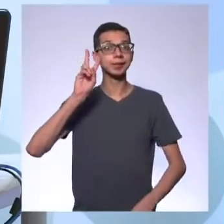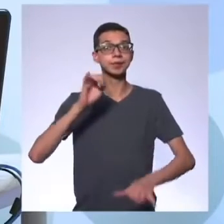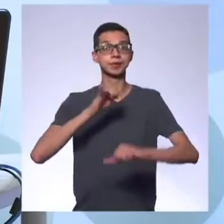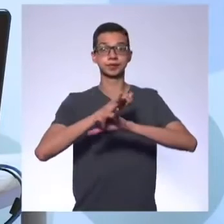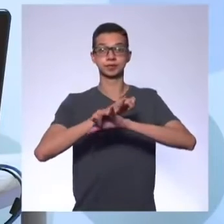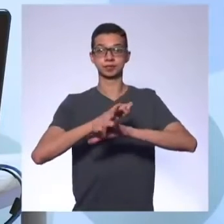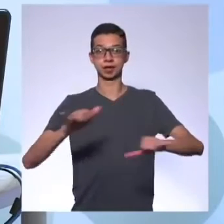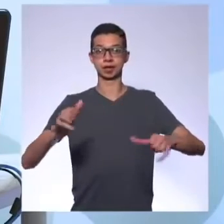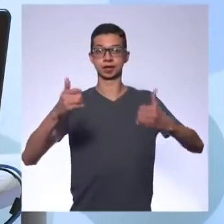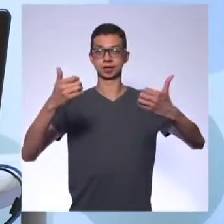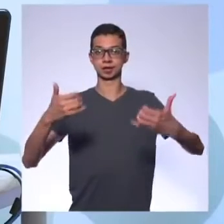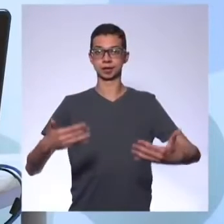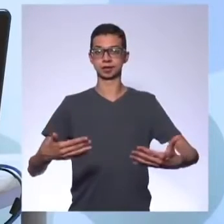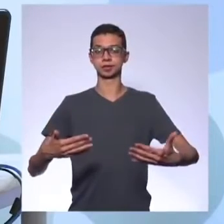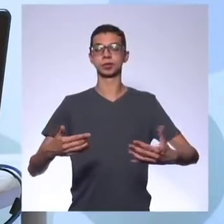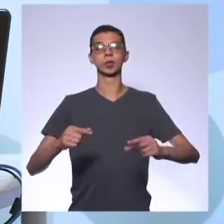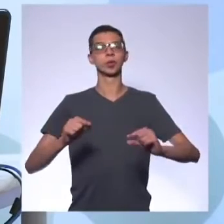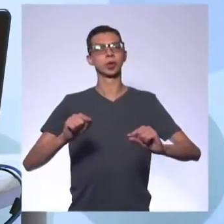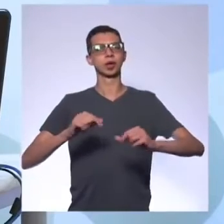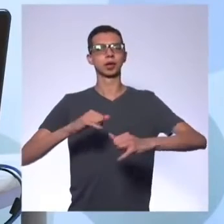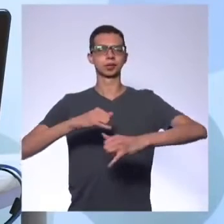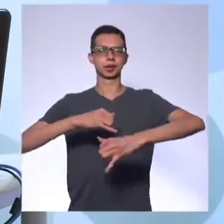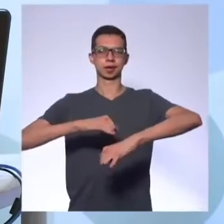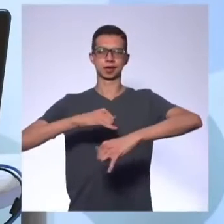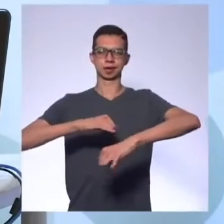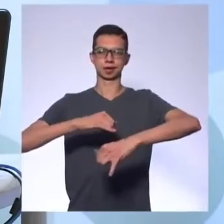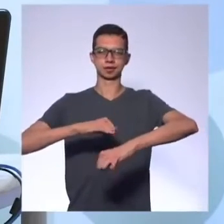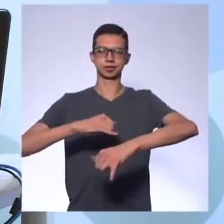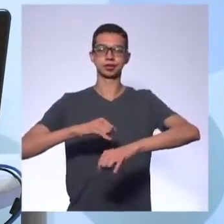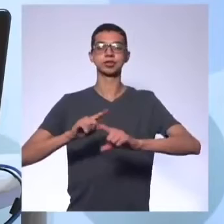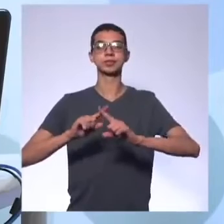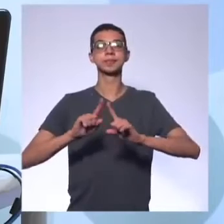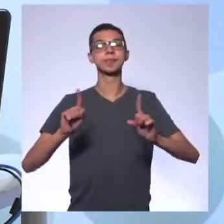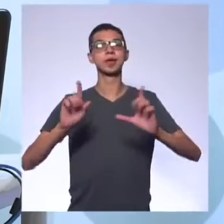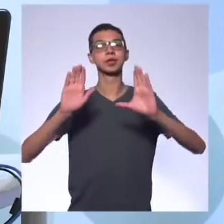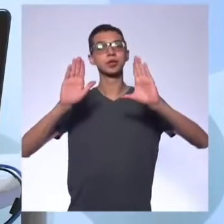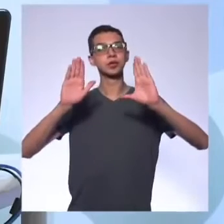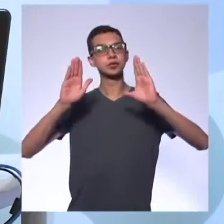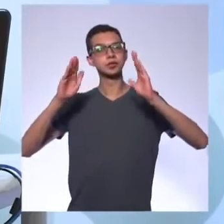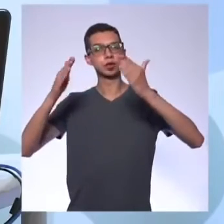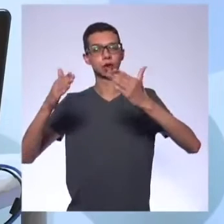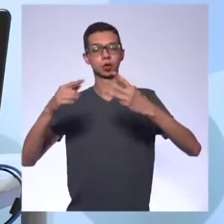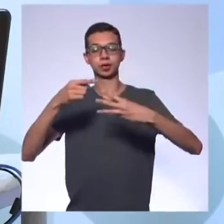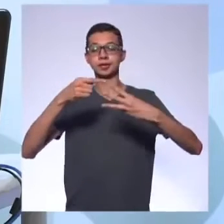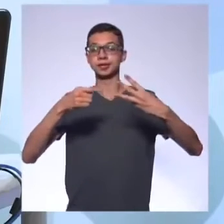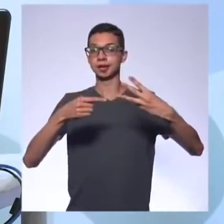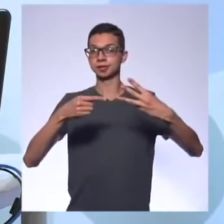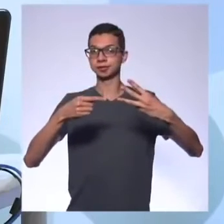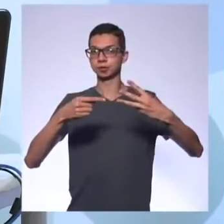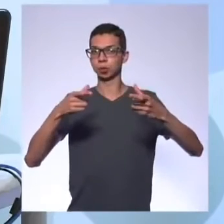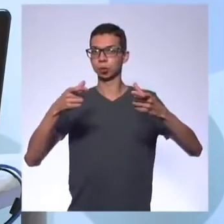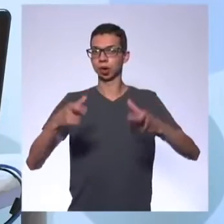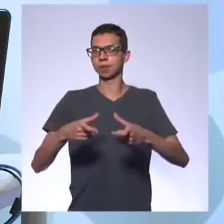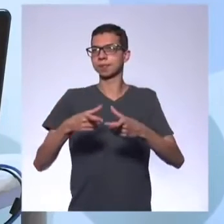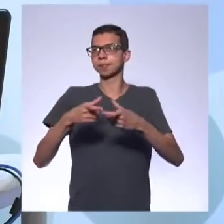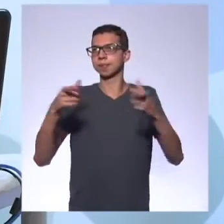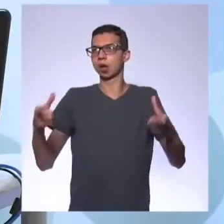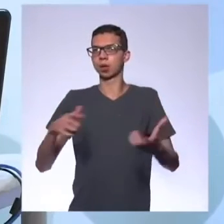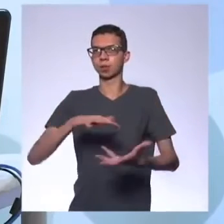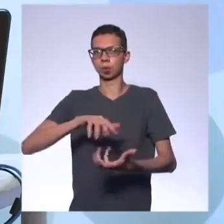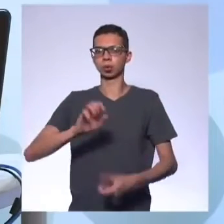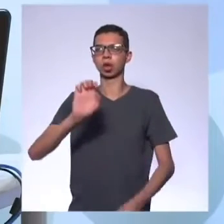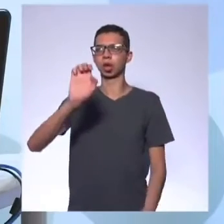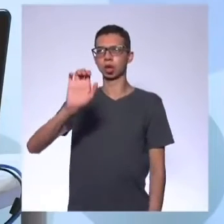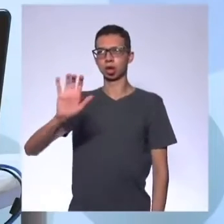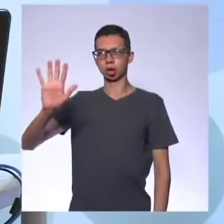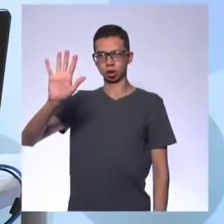dos recursos naturais e da energia, mas com um olhar voltado para 3 grandes regiões do mundo, que é a Europa,